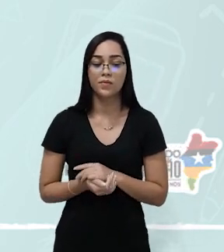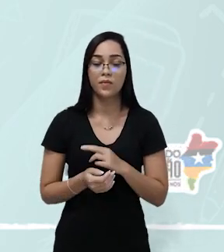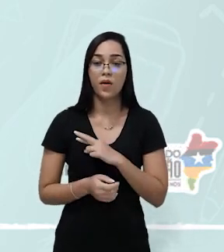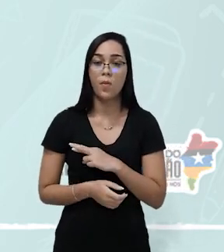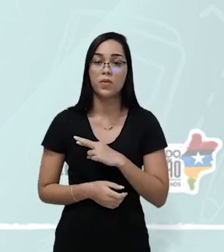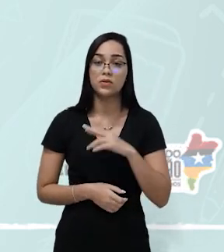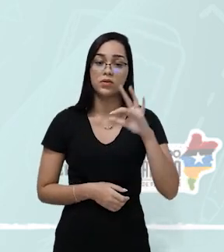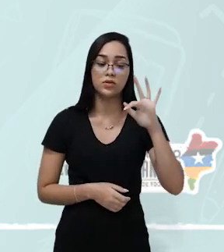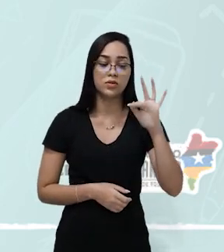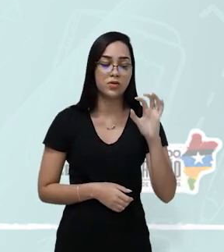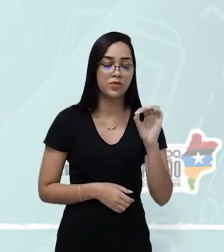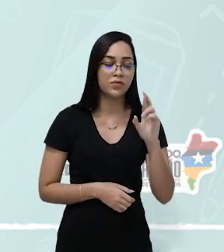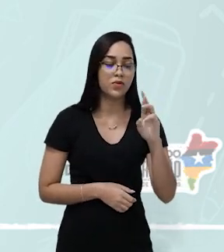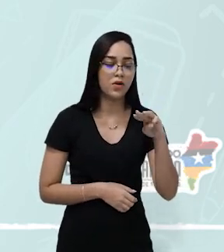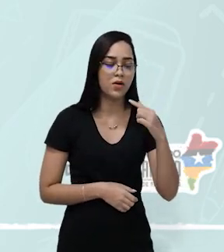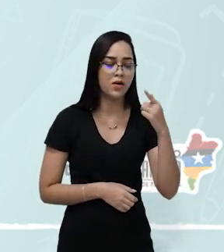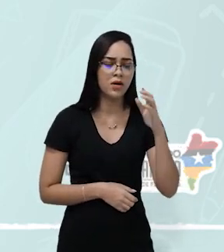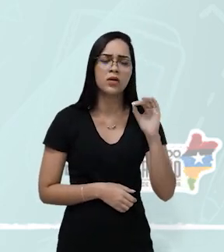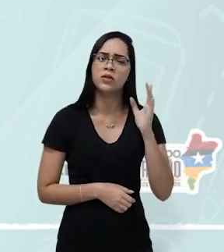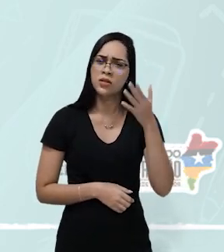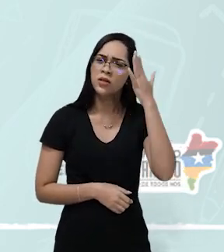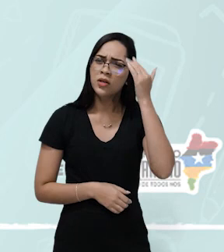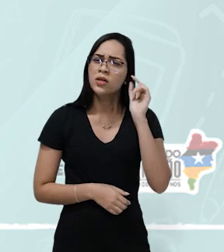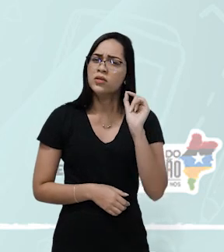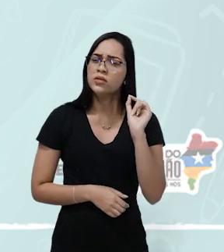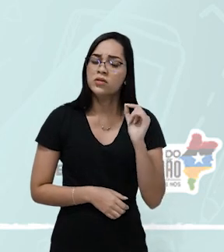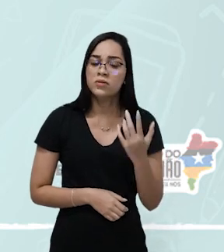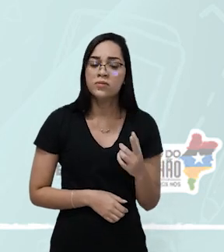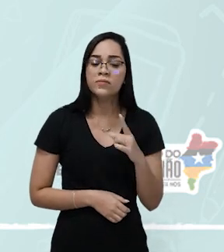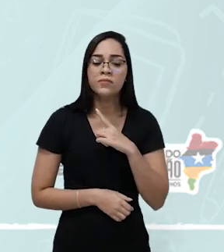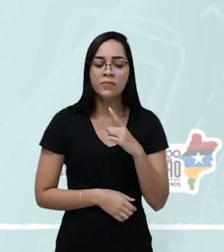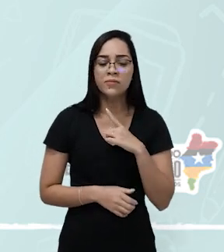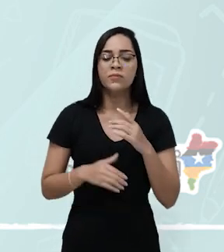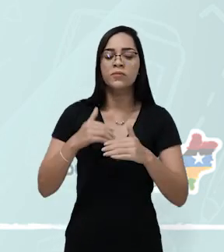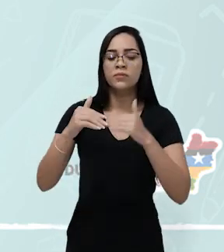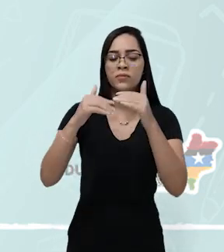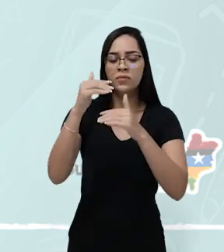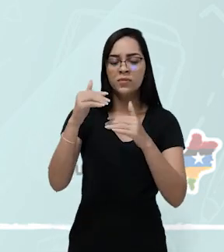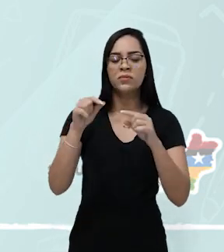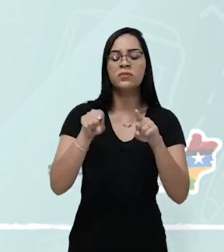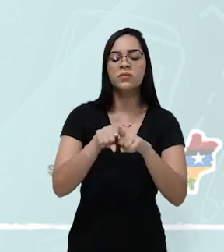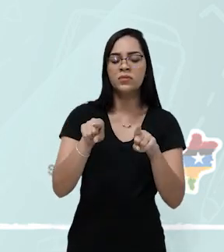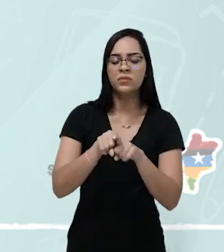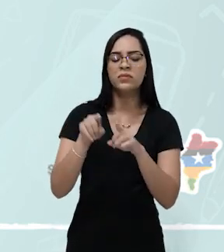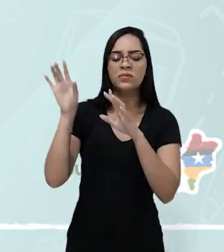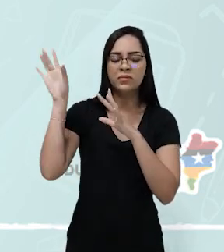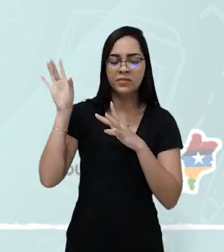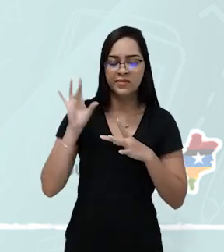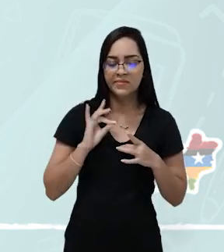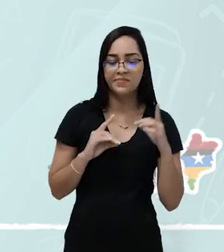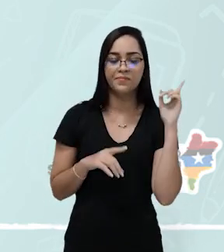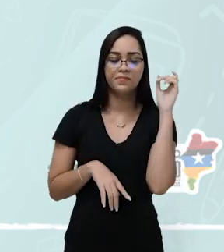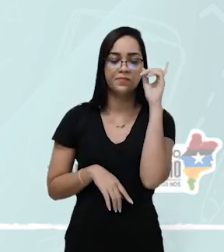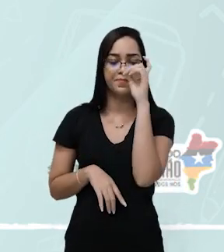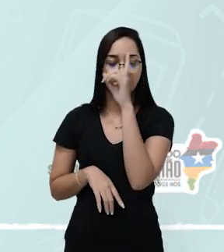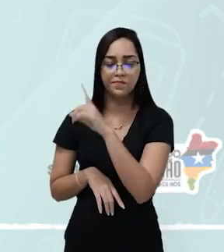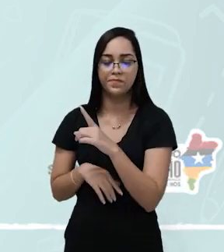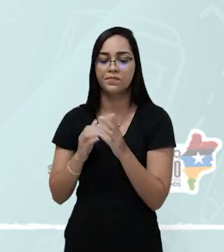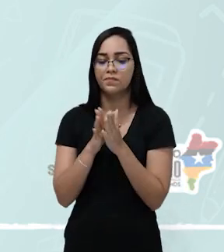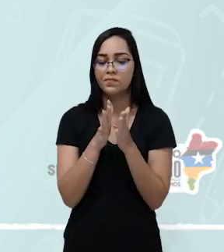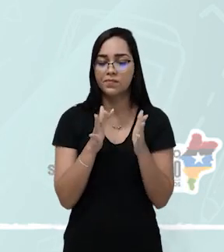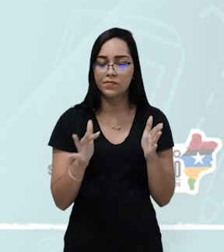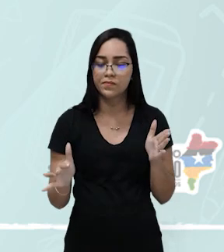Romance de formação. Você já ouviu falar disso? Narra uma história de crescimento e amadurecimento